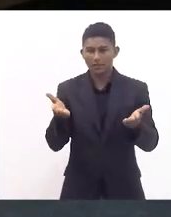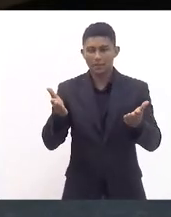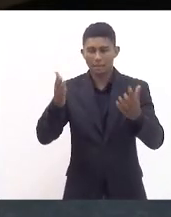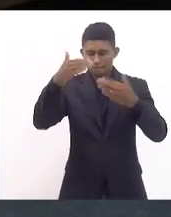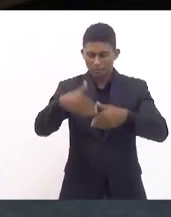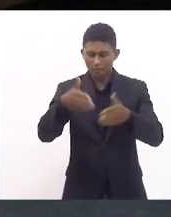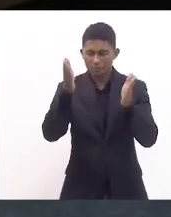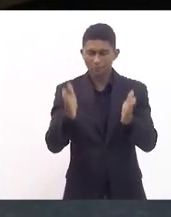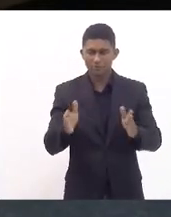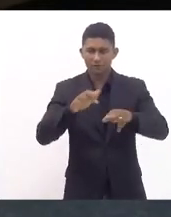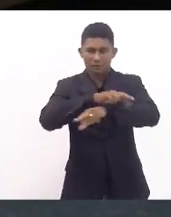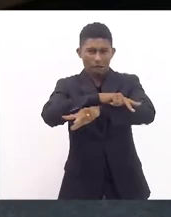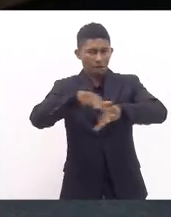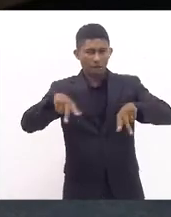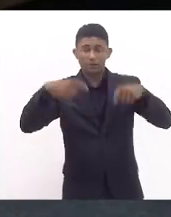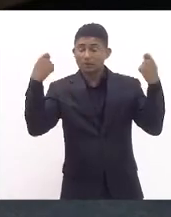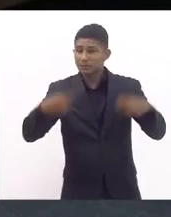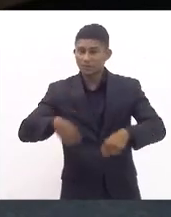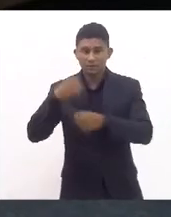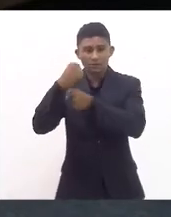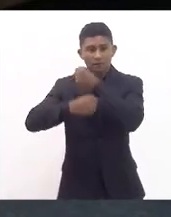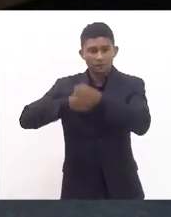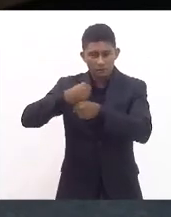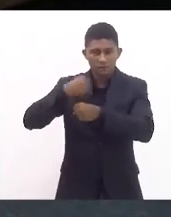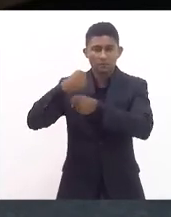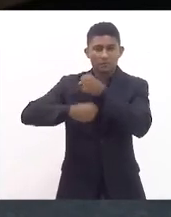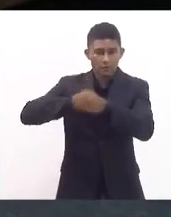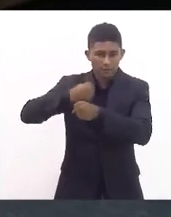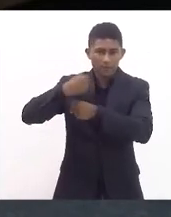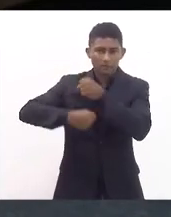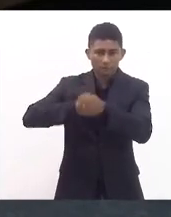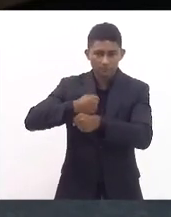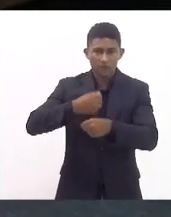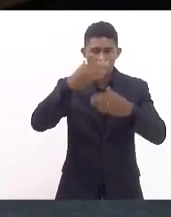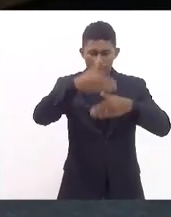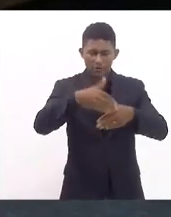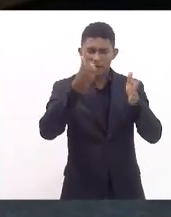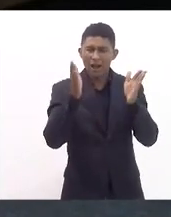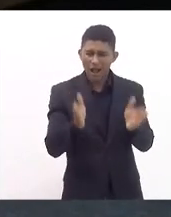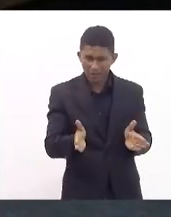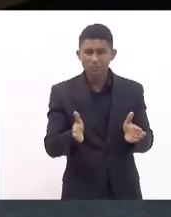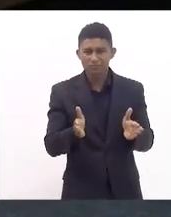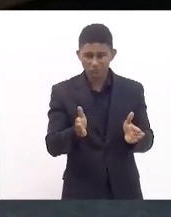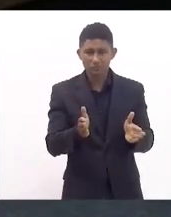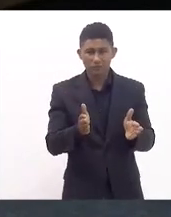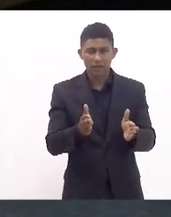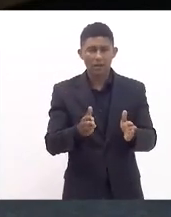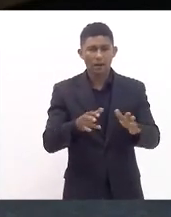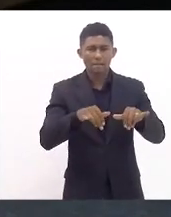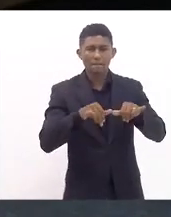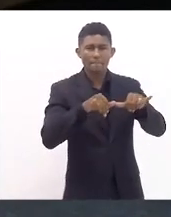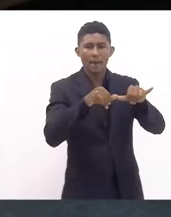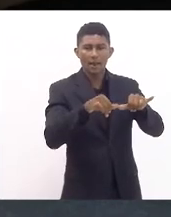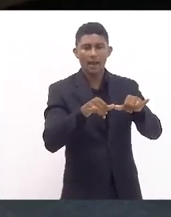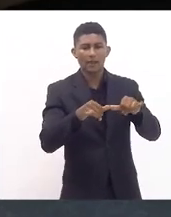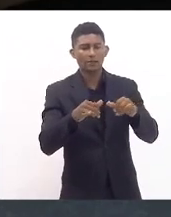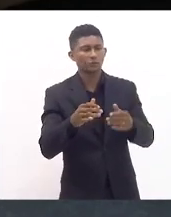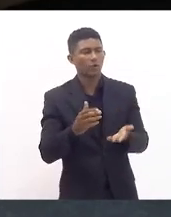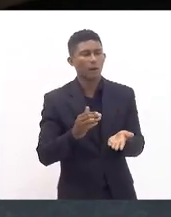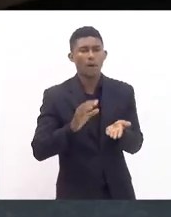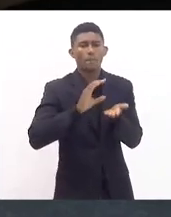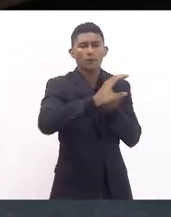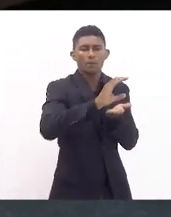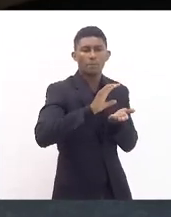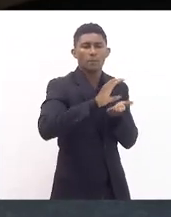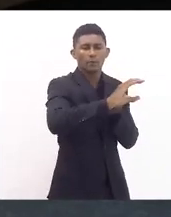declarar anualmente quantas embalagens ela coloca no mercado, exatamente para o objetivo que